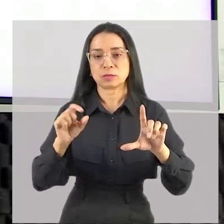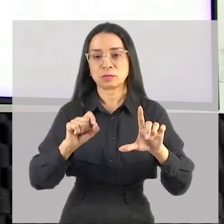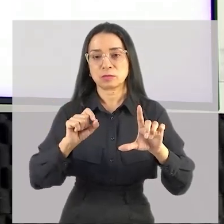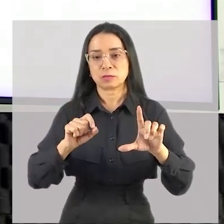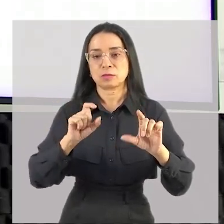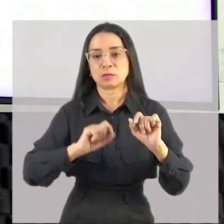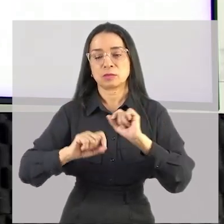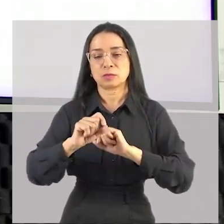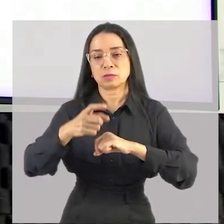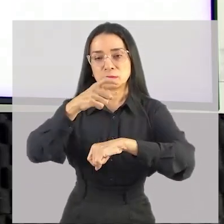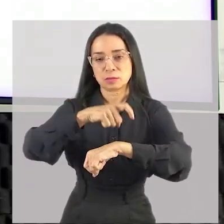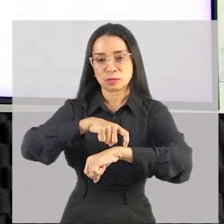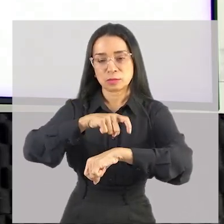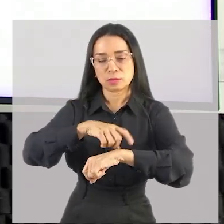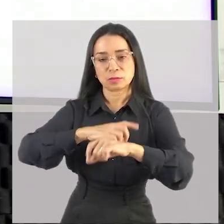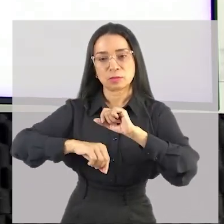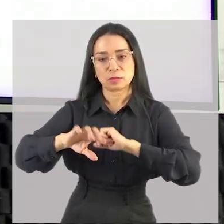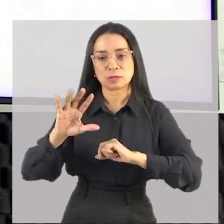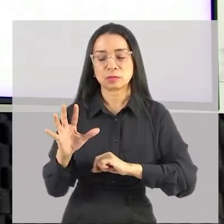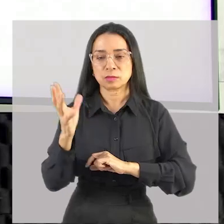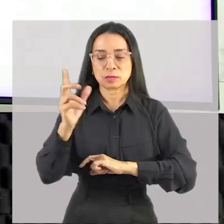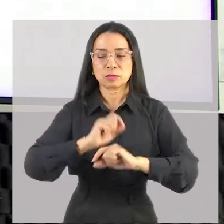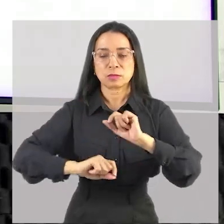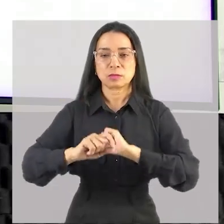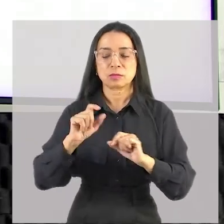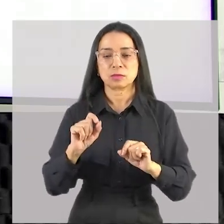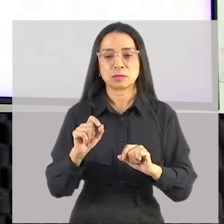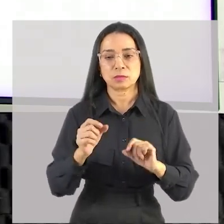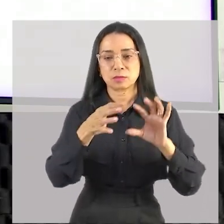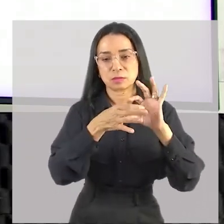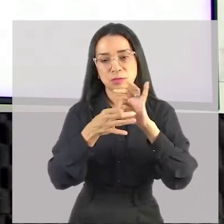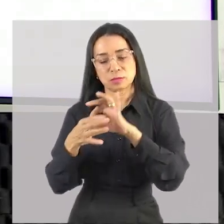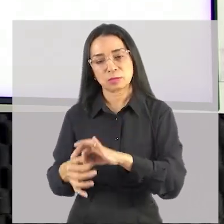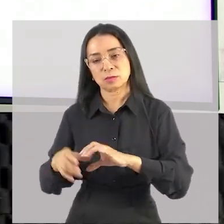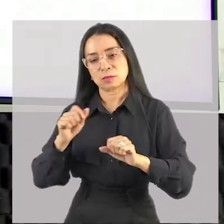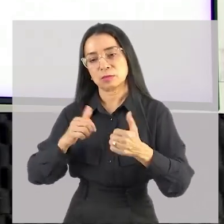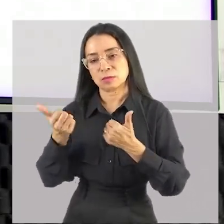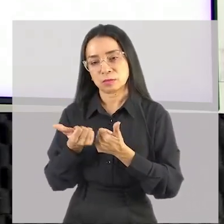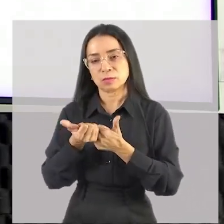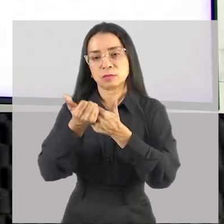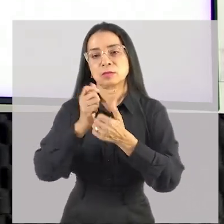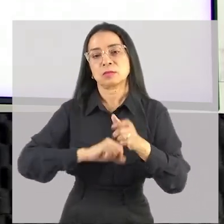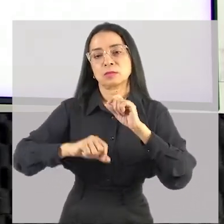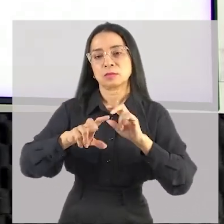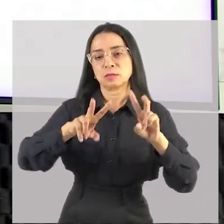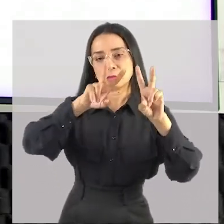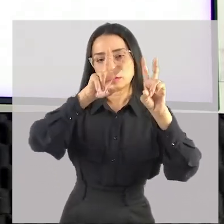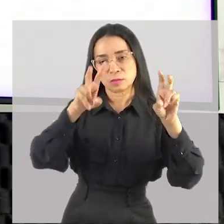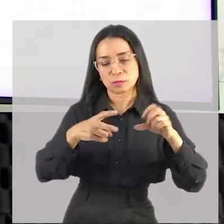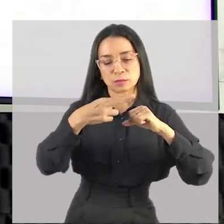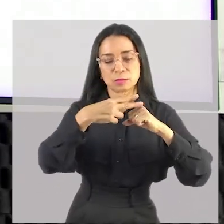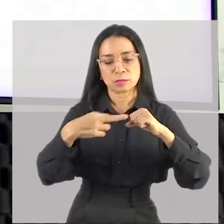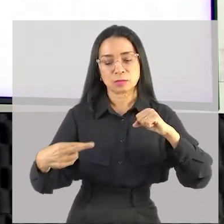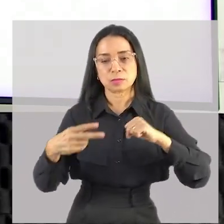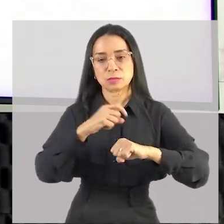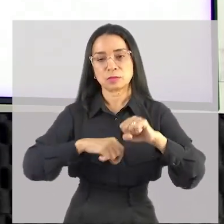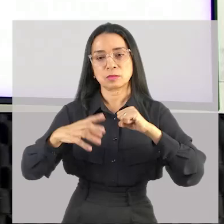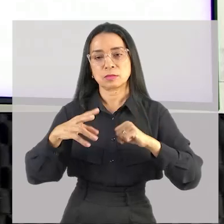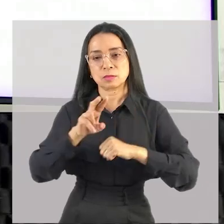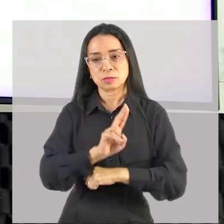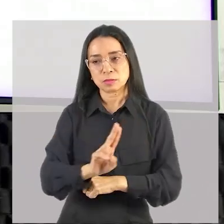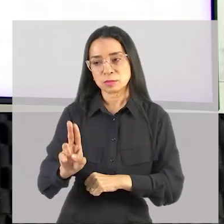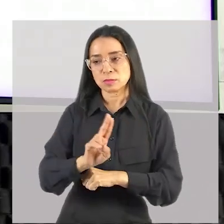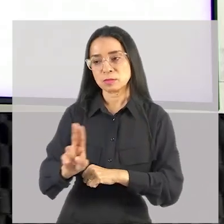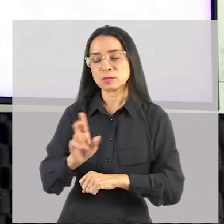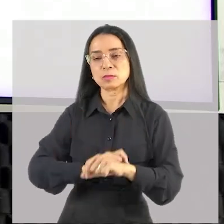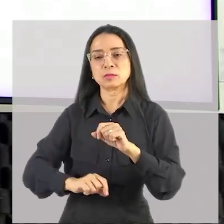ali naquele momento, naquela situação, naquele contexto, ela vai assumir uma expressão de substantivo, vai nomear,